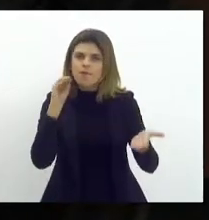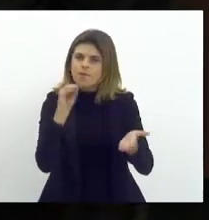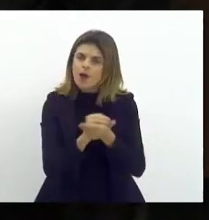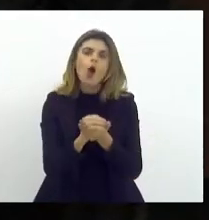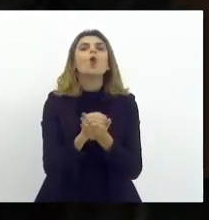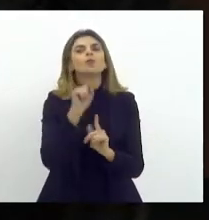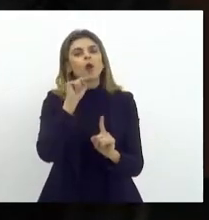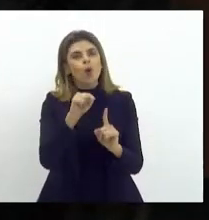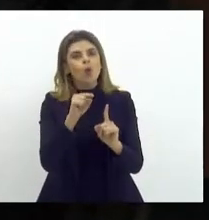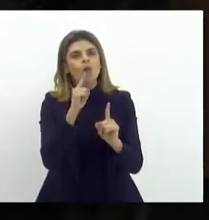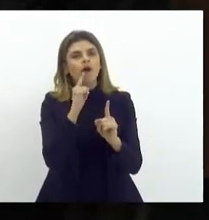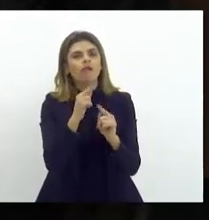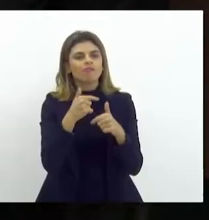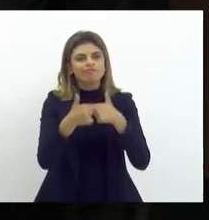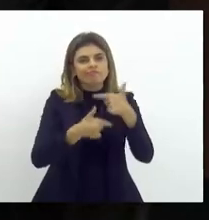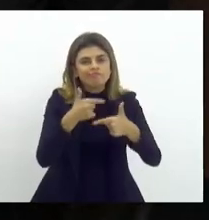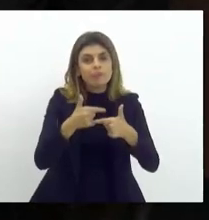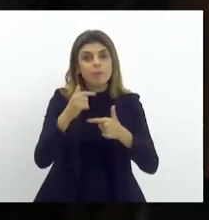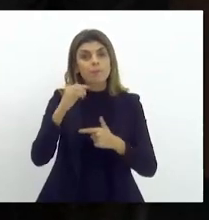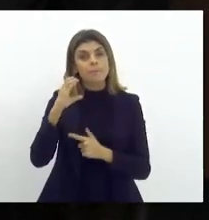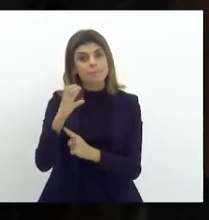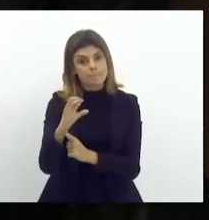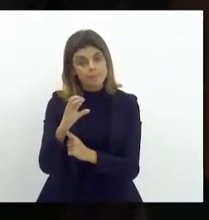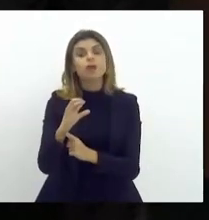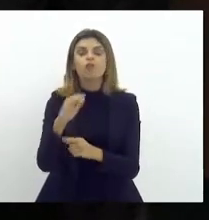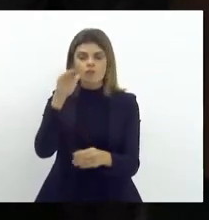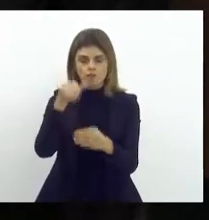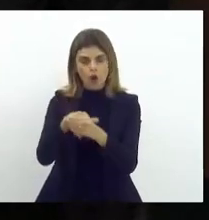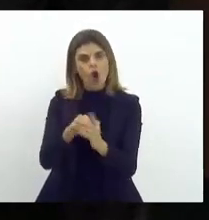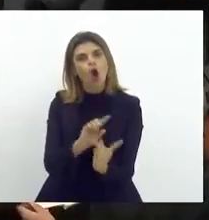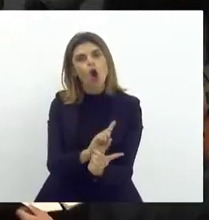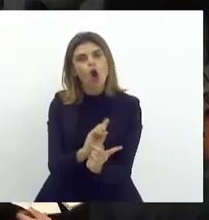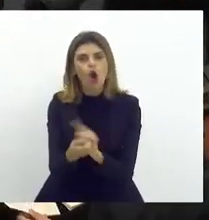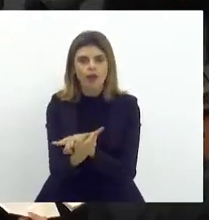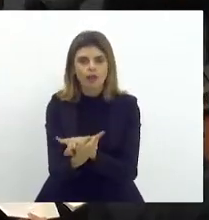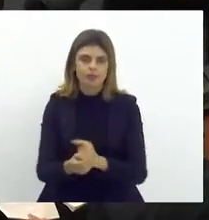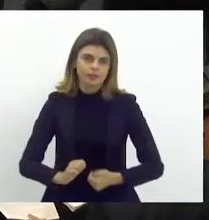vulnerabilidade o PCdoB encaminha voto contrário